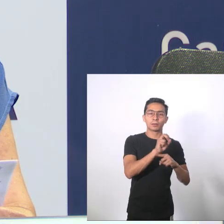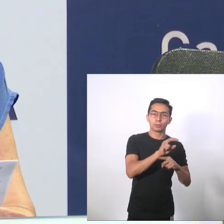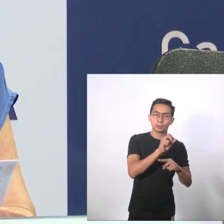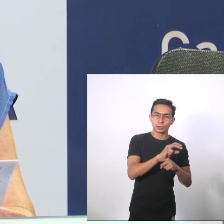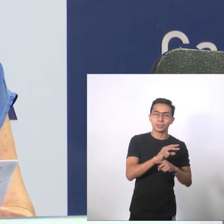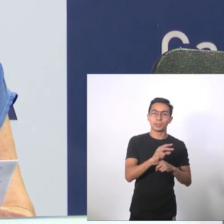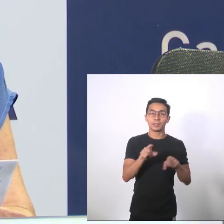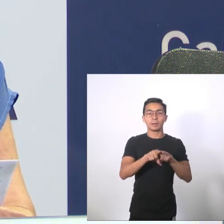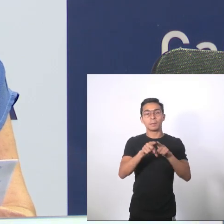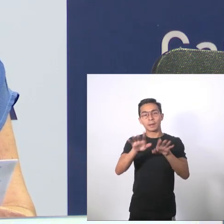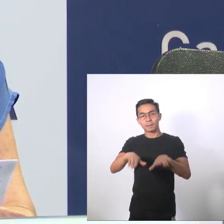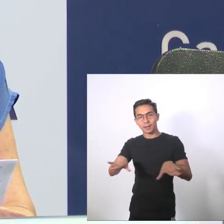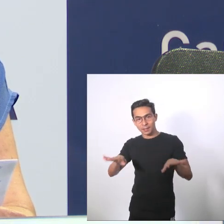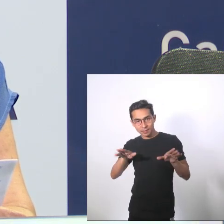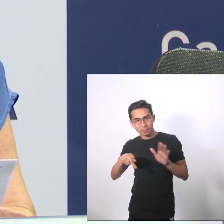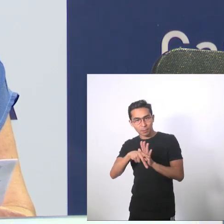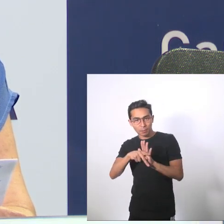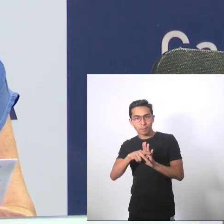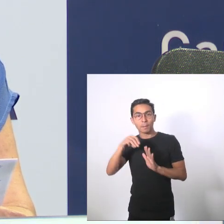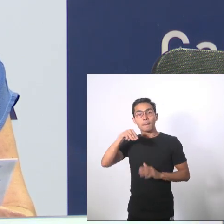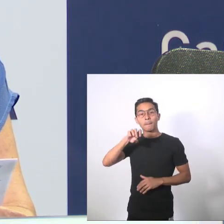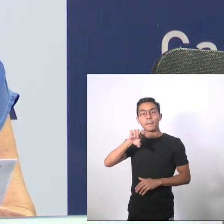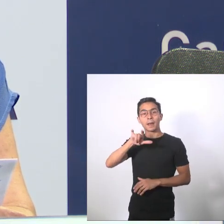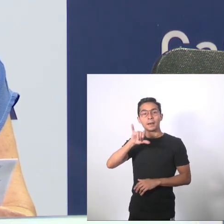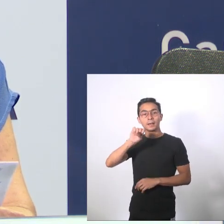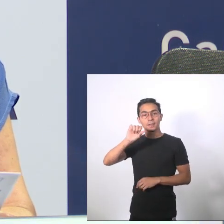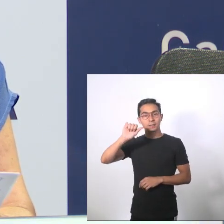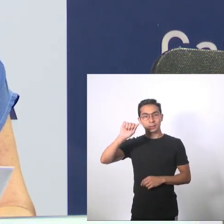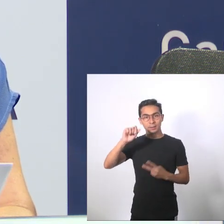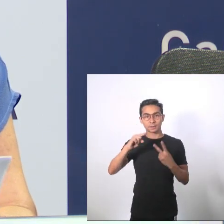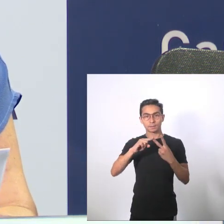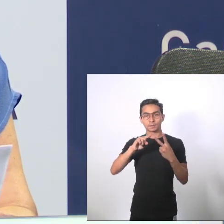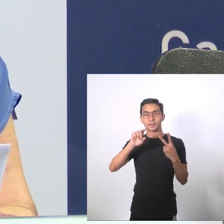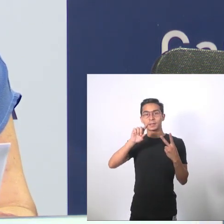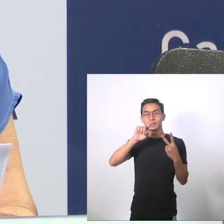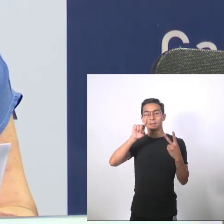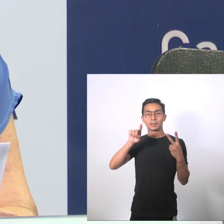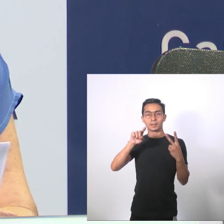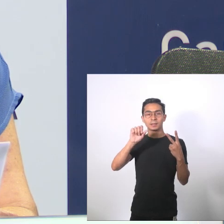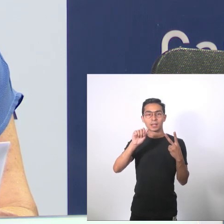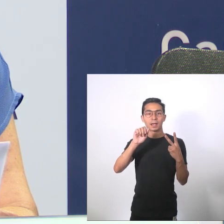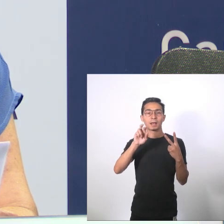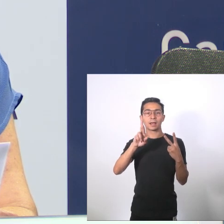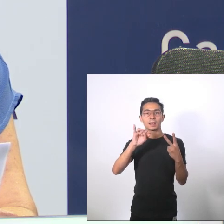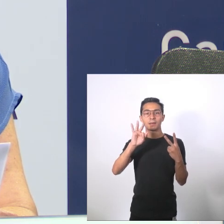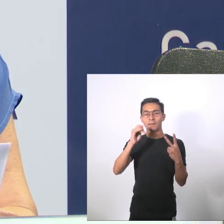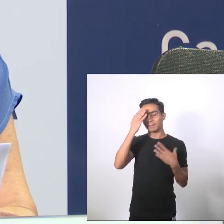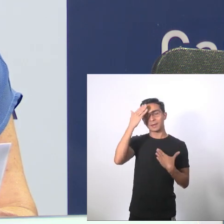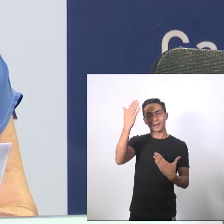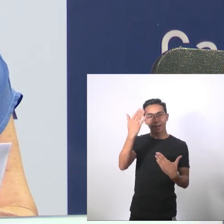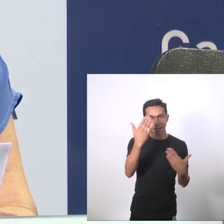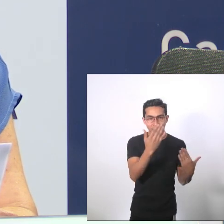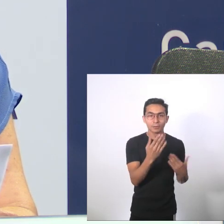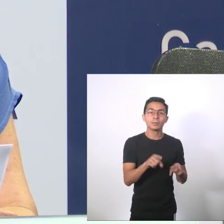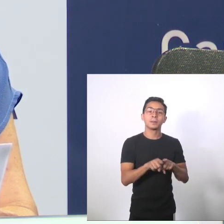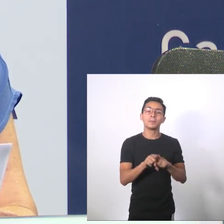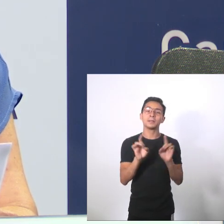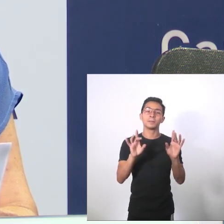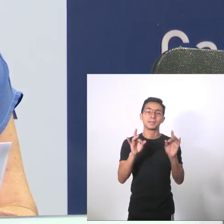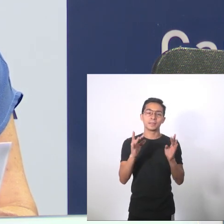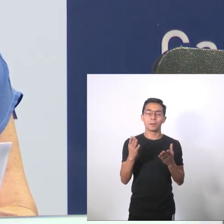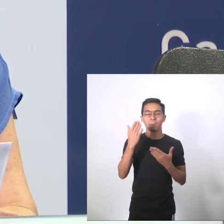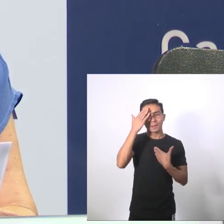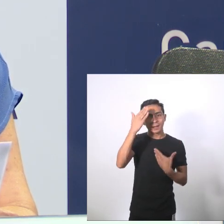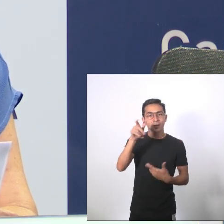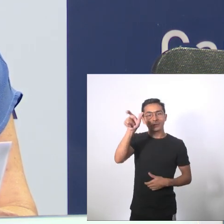Melissa Palmieri e doutora Zarifa Curi. Também agradecemos o convidado muito especial, um